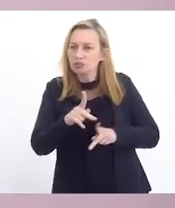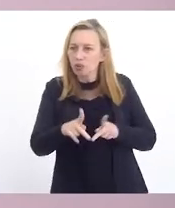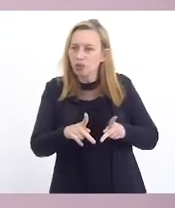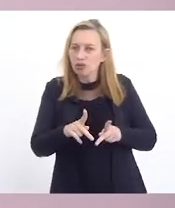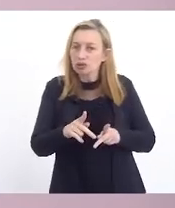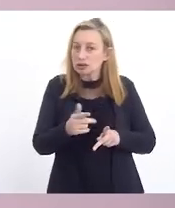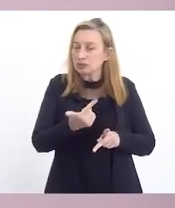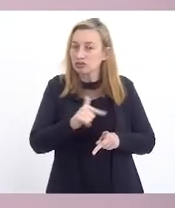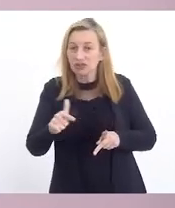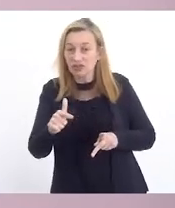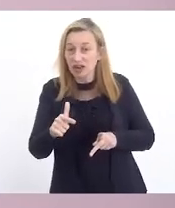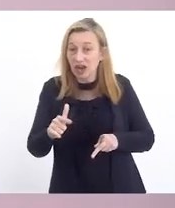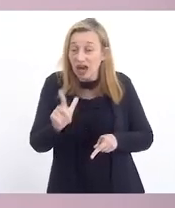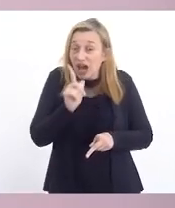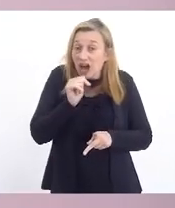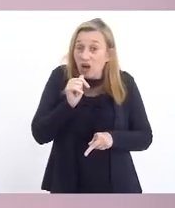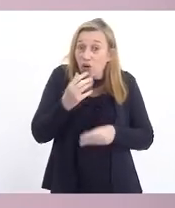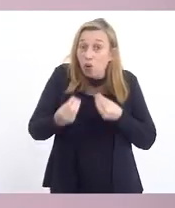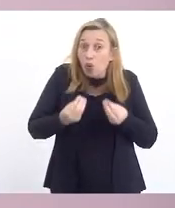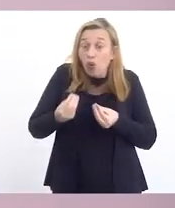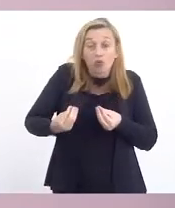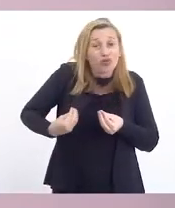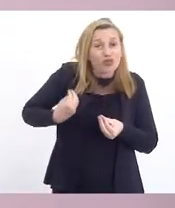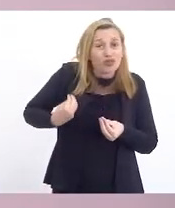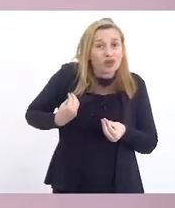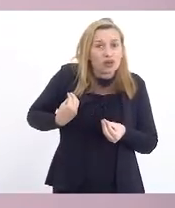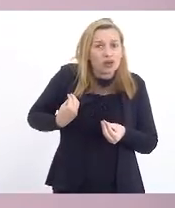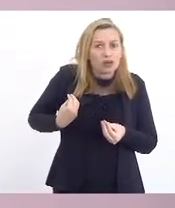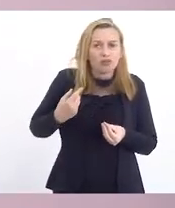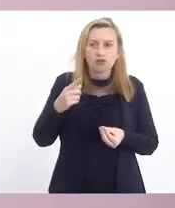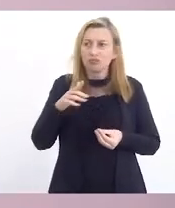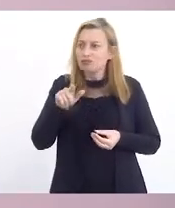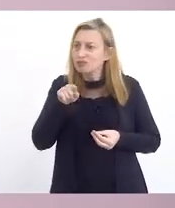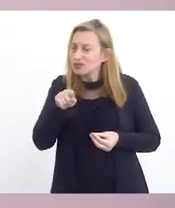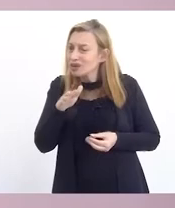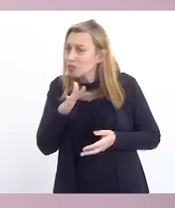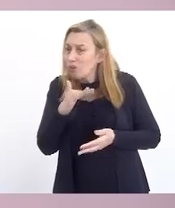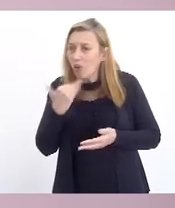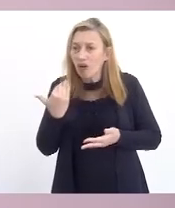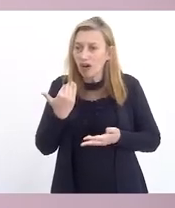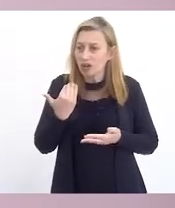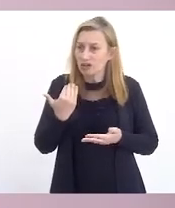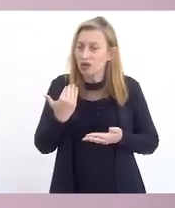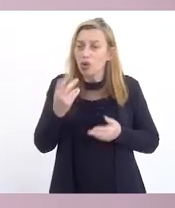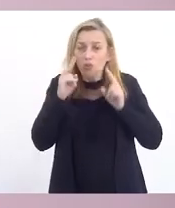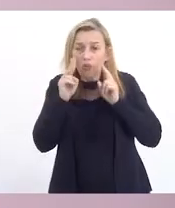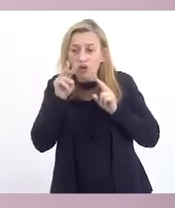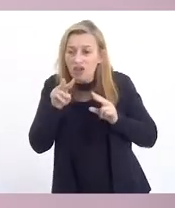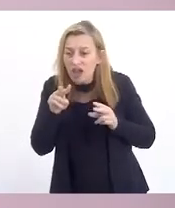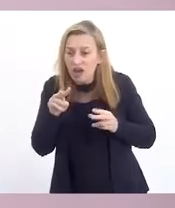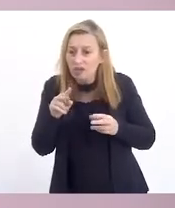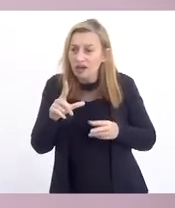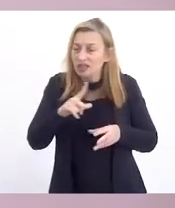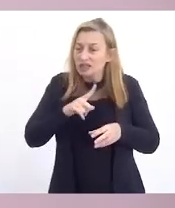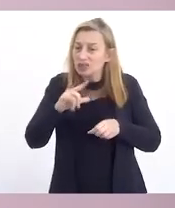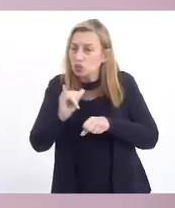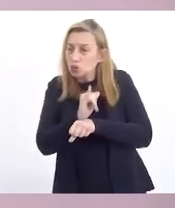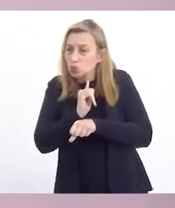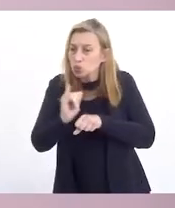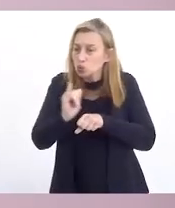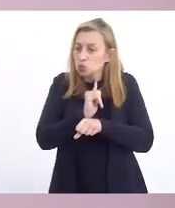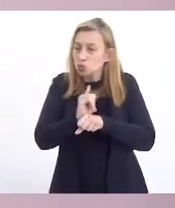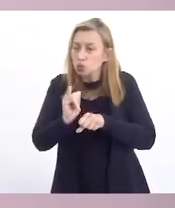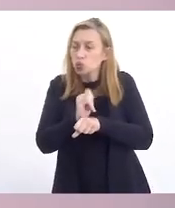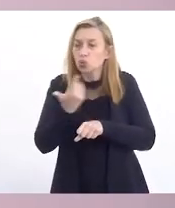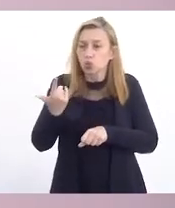sem água ninguém vive, sem água você morre. Um olhar para ter uma arquitetura jurídica que